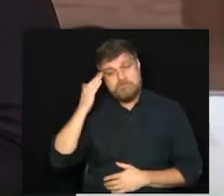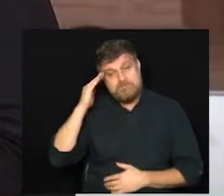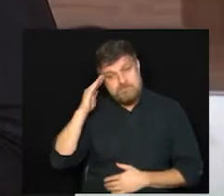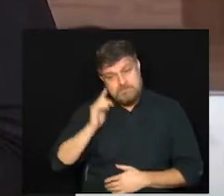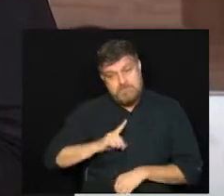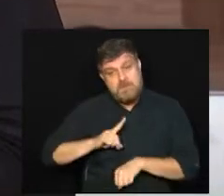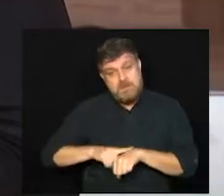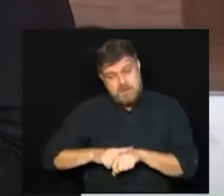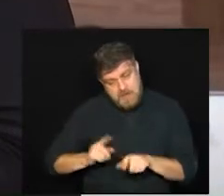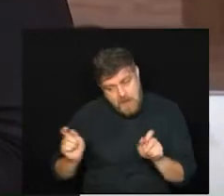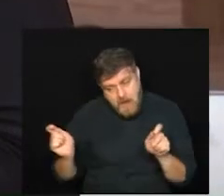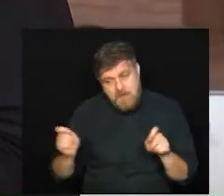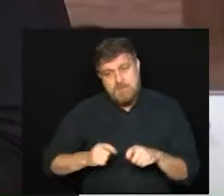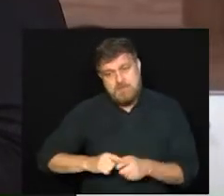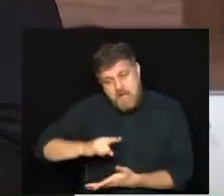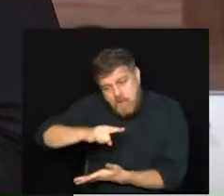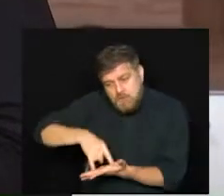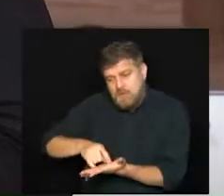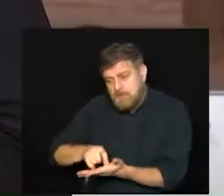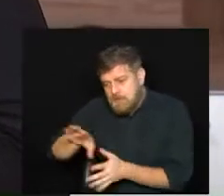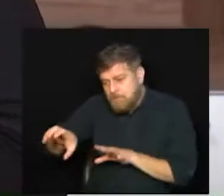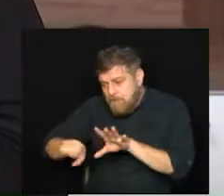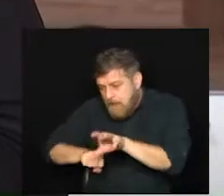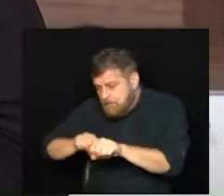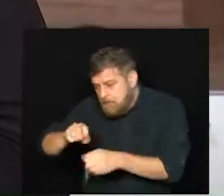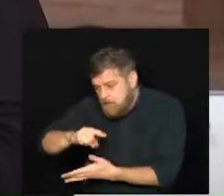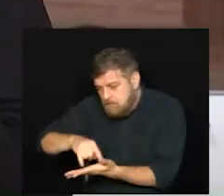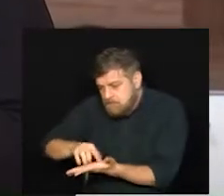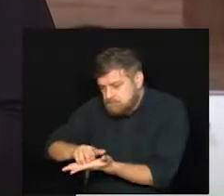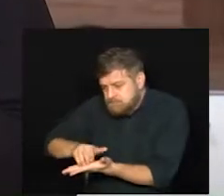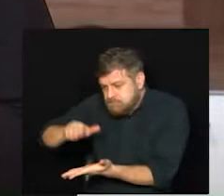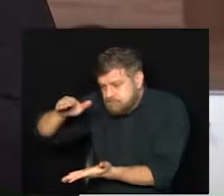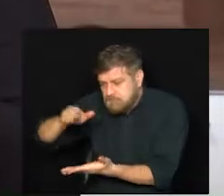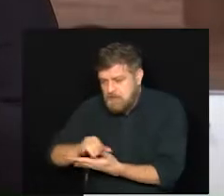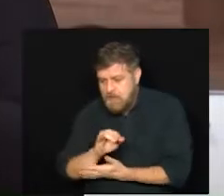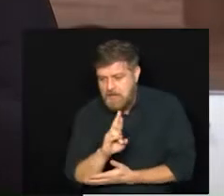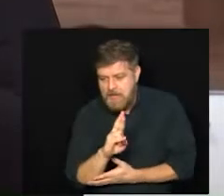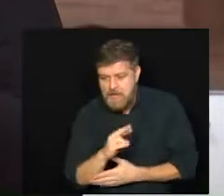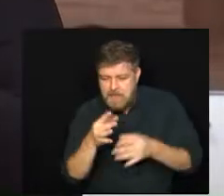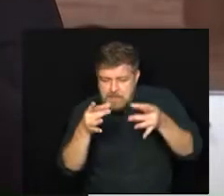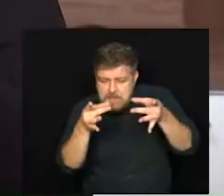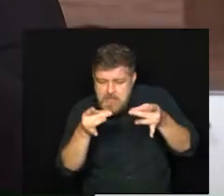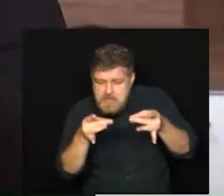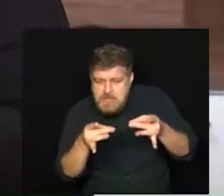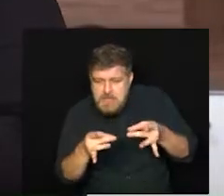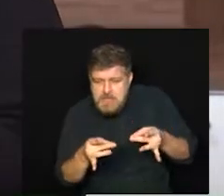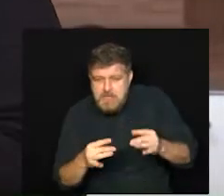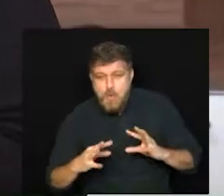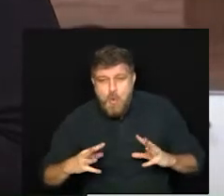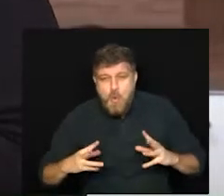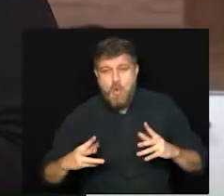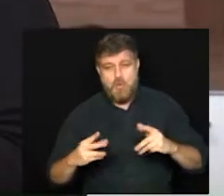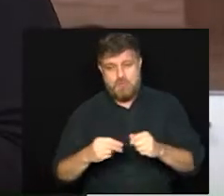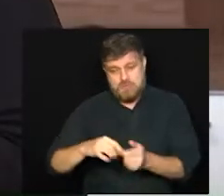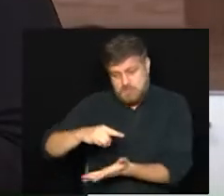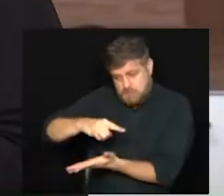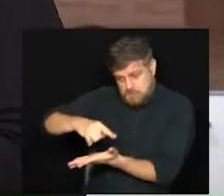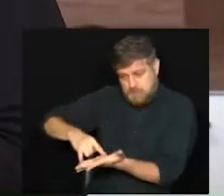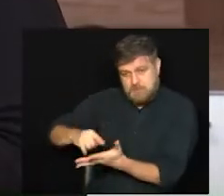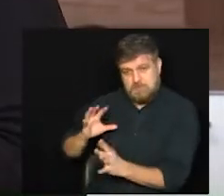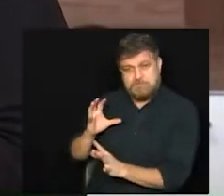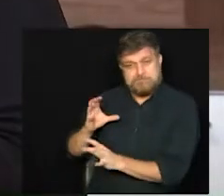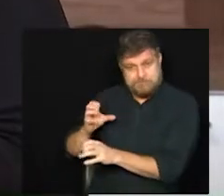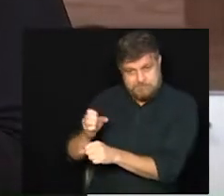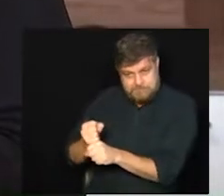juntar os documentos necessários para fazer a declaração completa, né? Eu quero dizer, com todos os documentos que